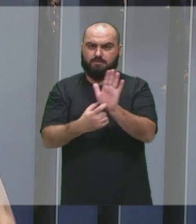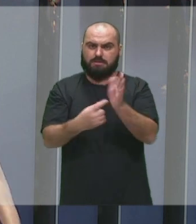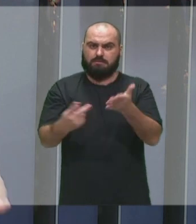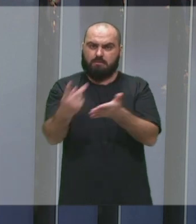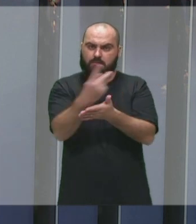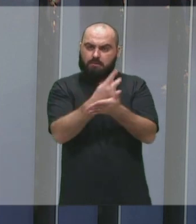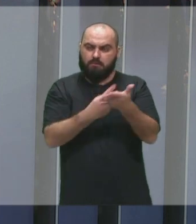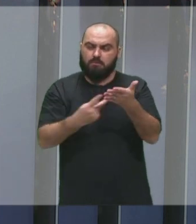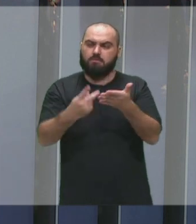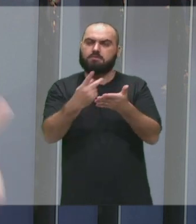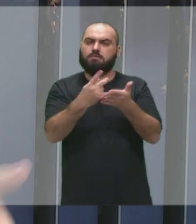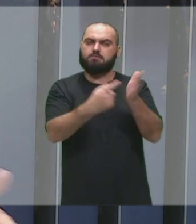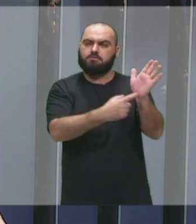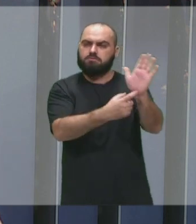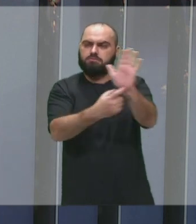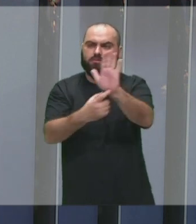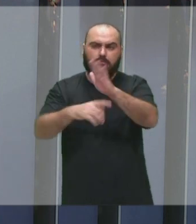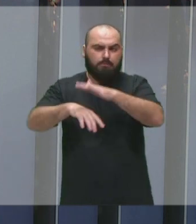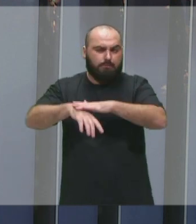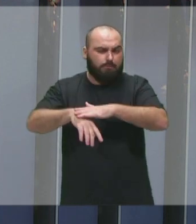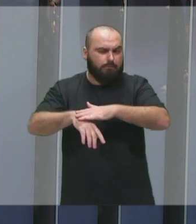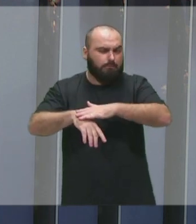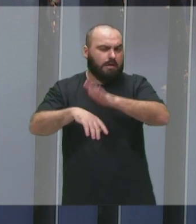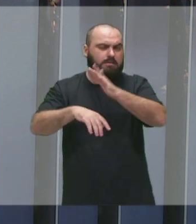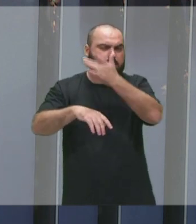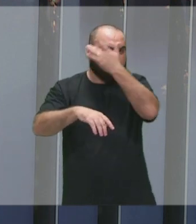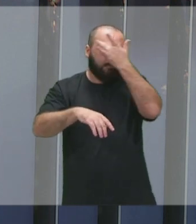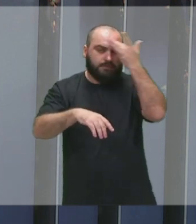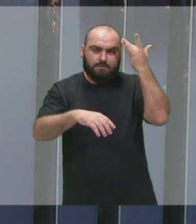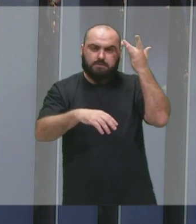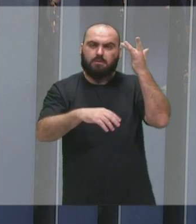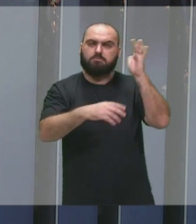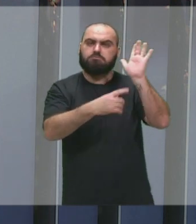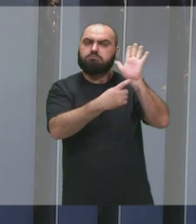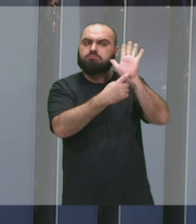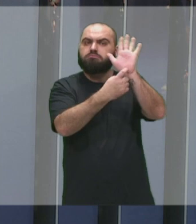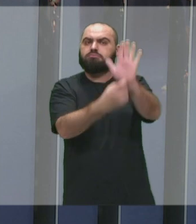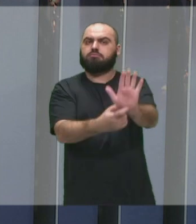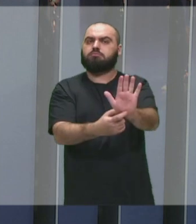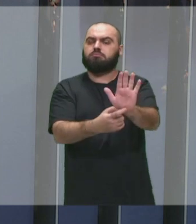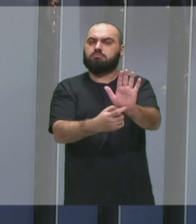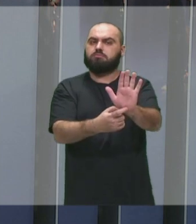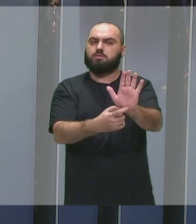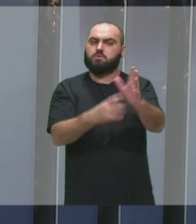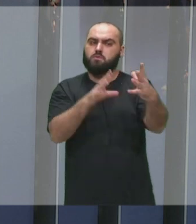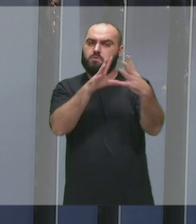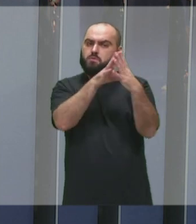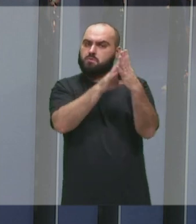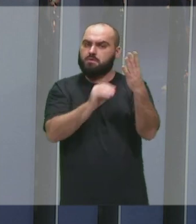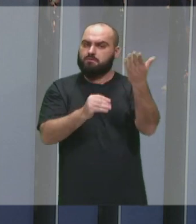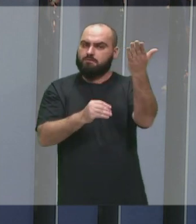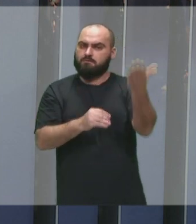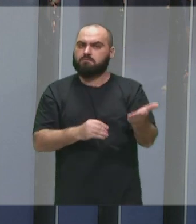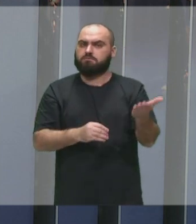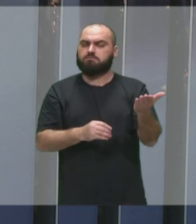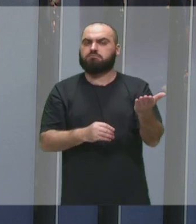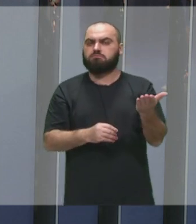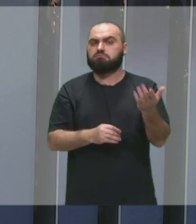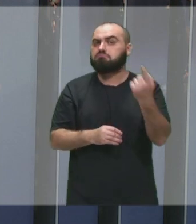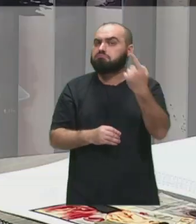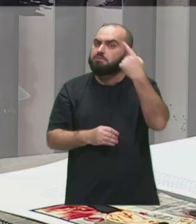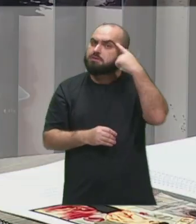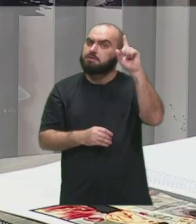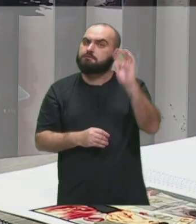mostrar, para que mais pessoas se identifiquem e possam expor isso e quem sabe algum dia